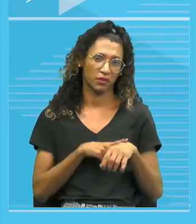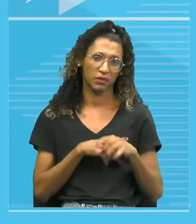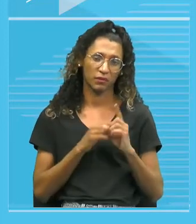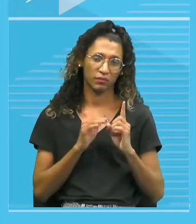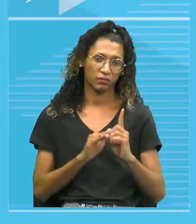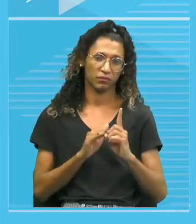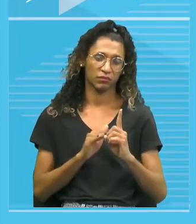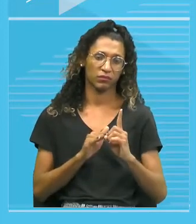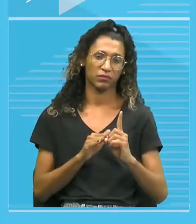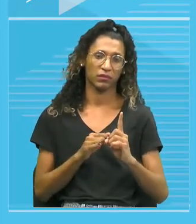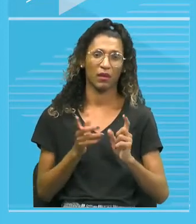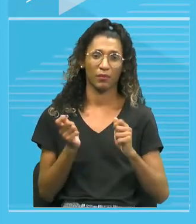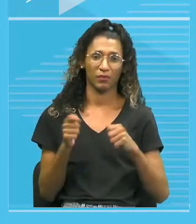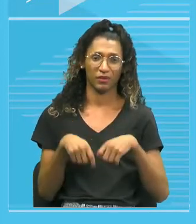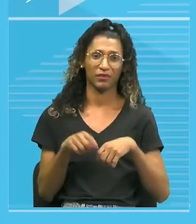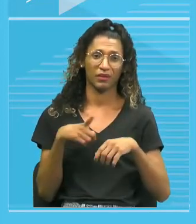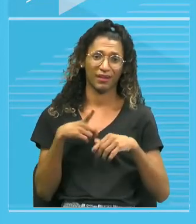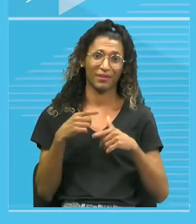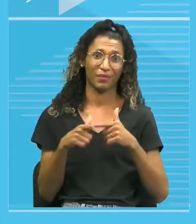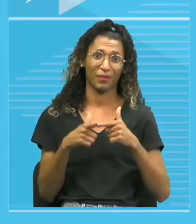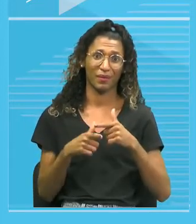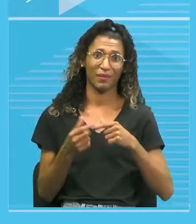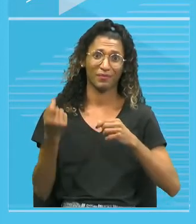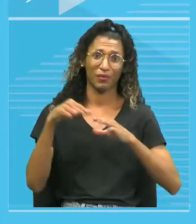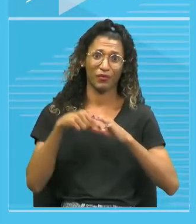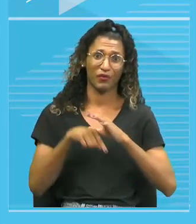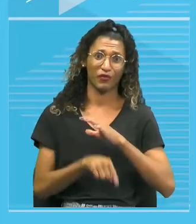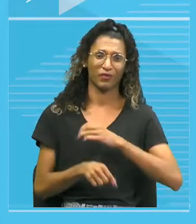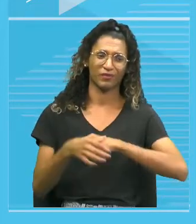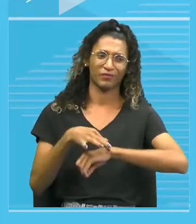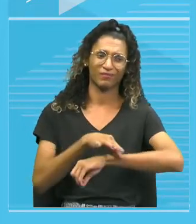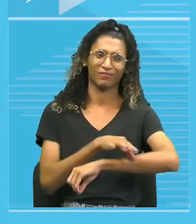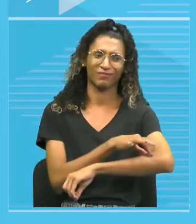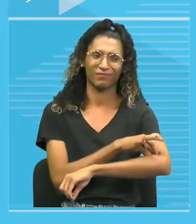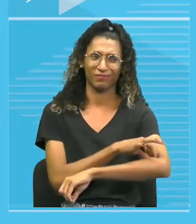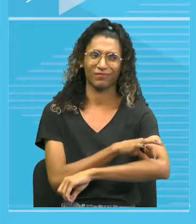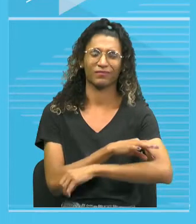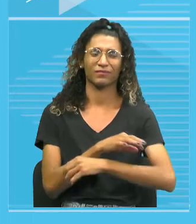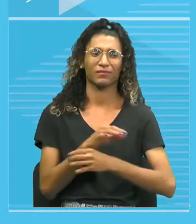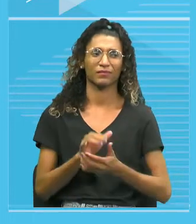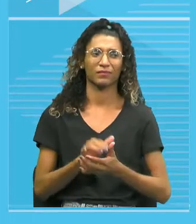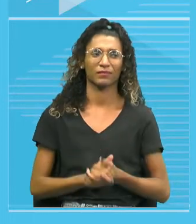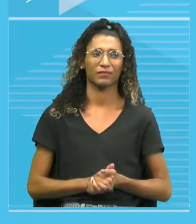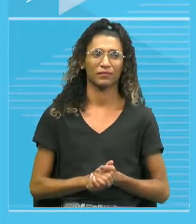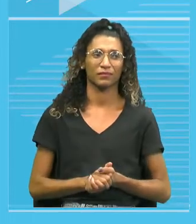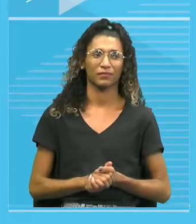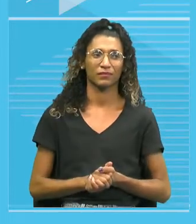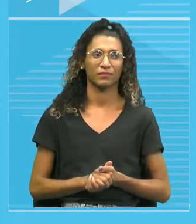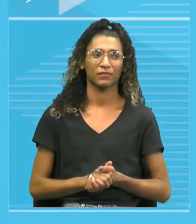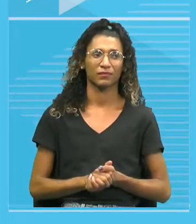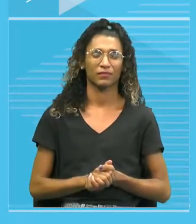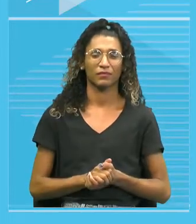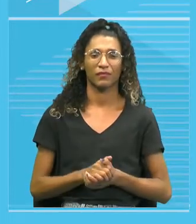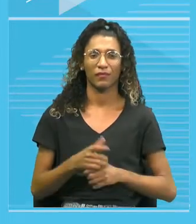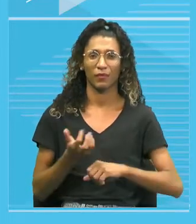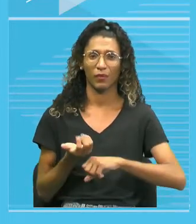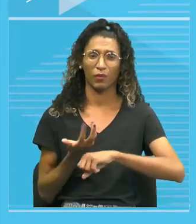então você tem danos ainda mais severos. O mais relevante deles são as